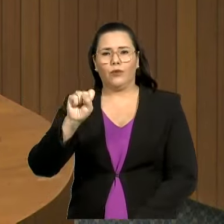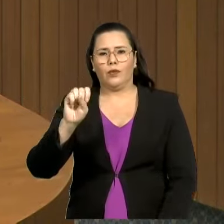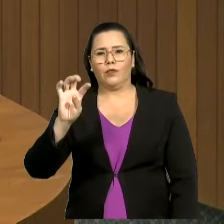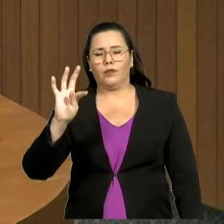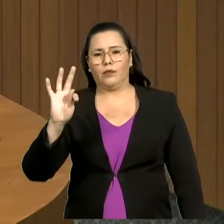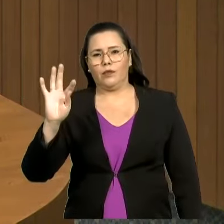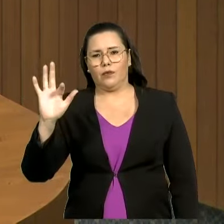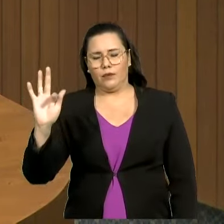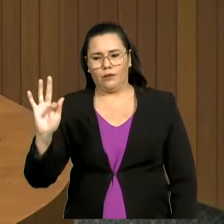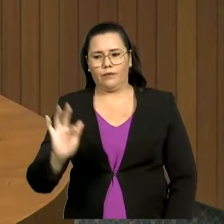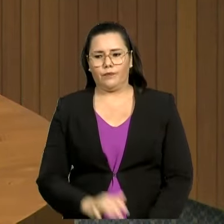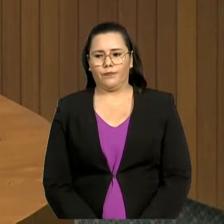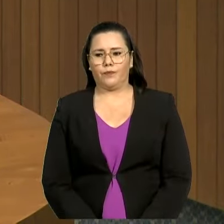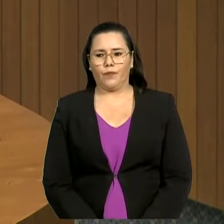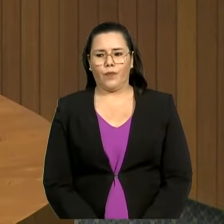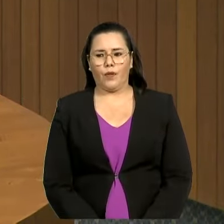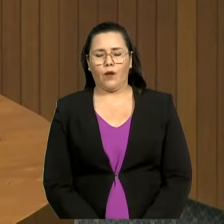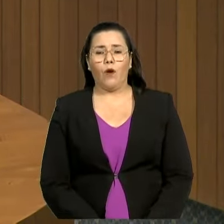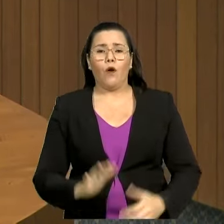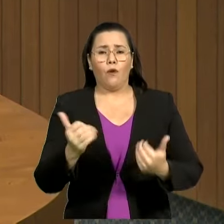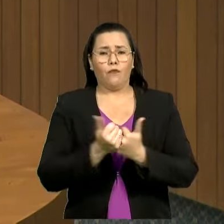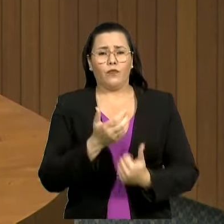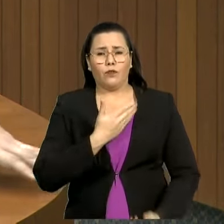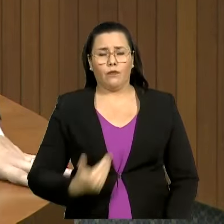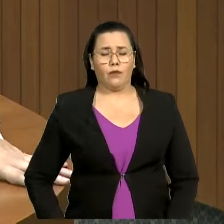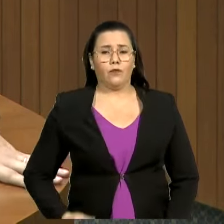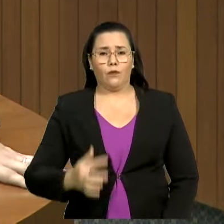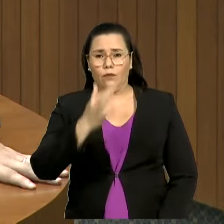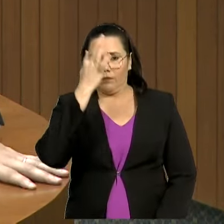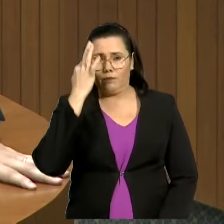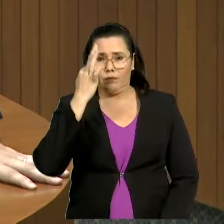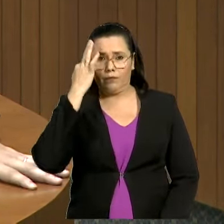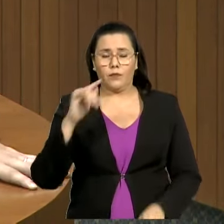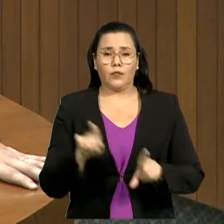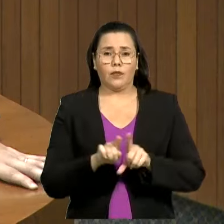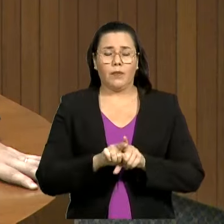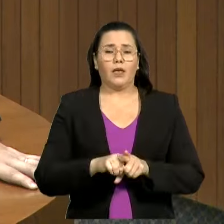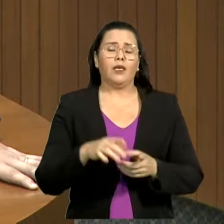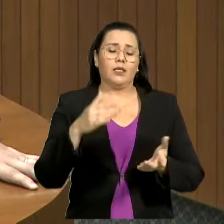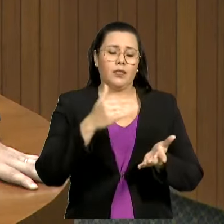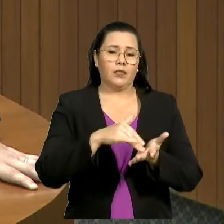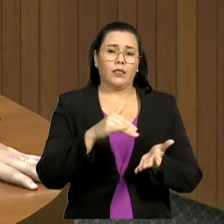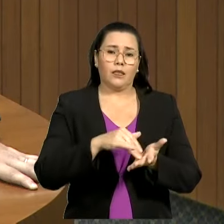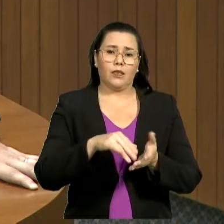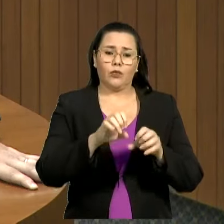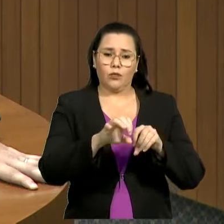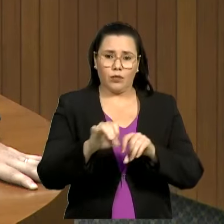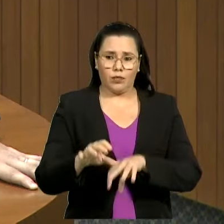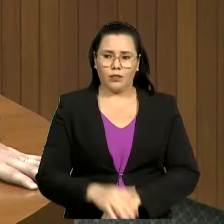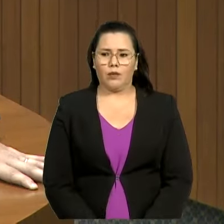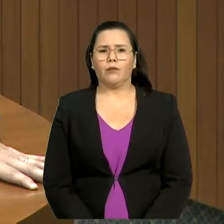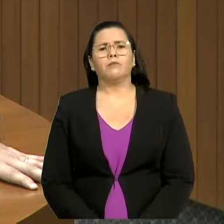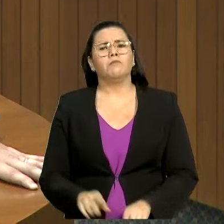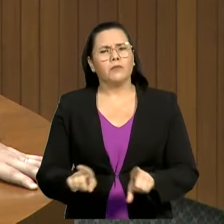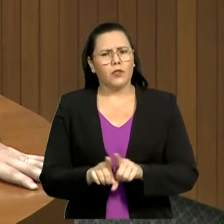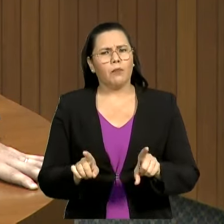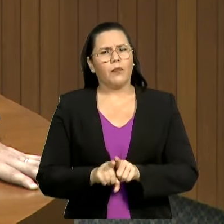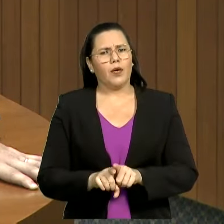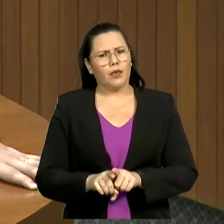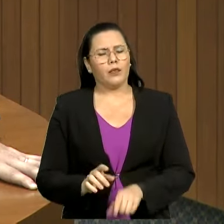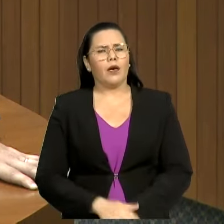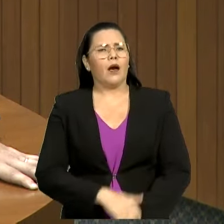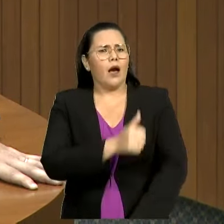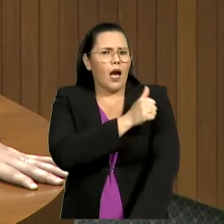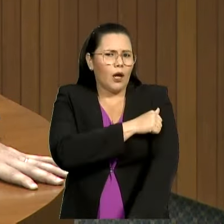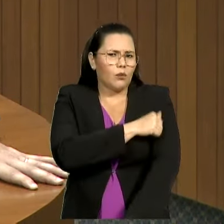O secretário de Educação, o vice-governador Felipe Camarão, também muito mestre em direito, também estudante das letras jurídicas, procurador